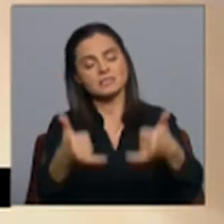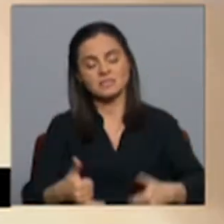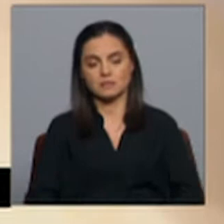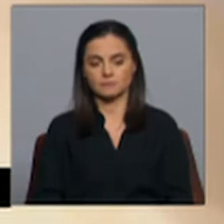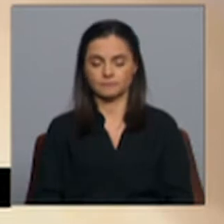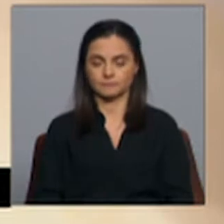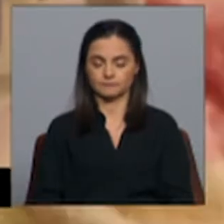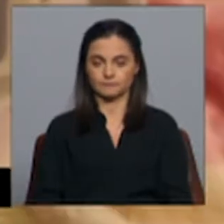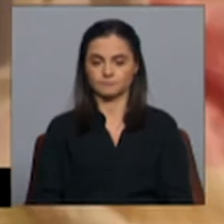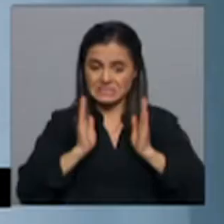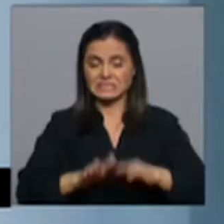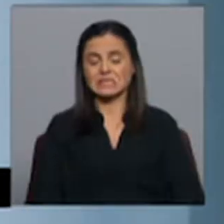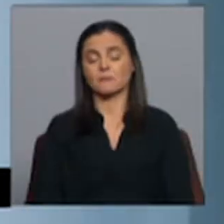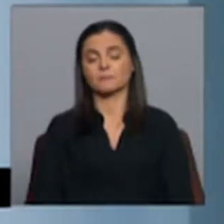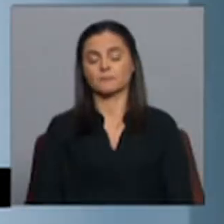mas um dia.